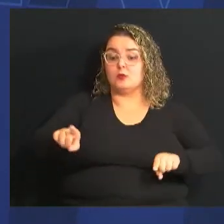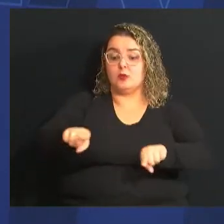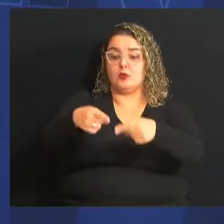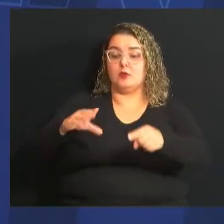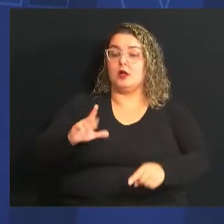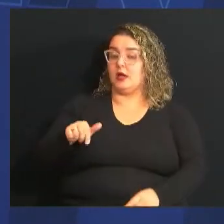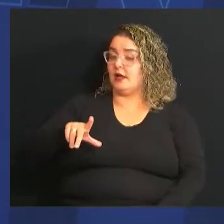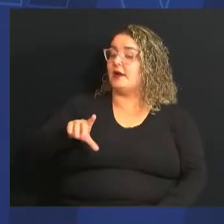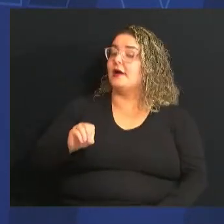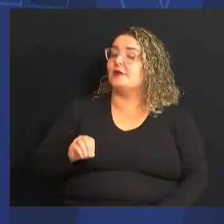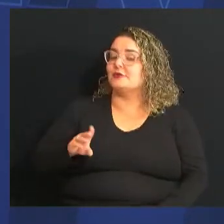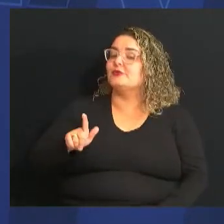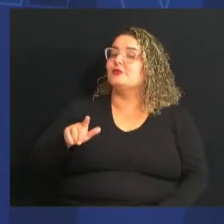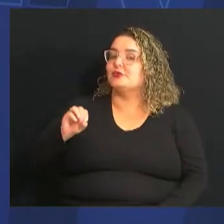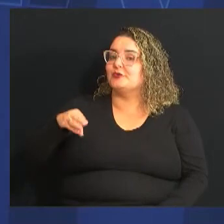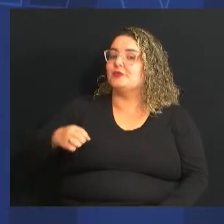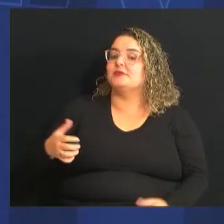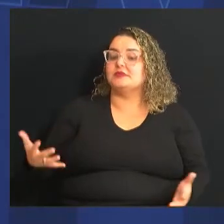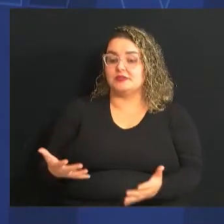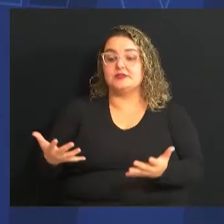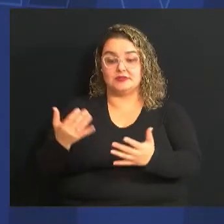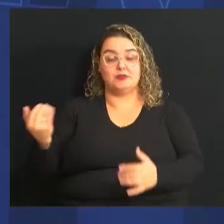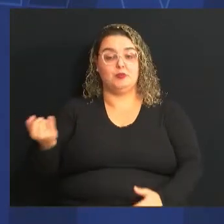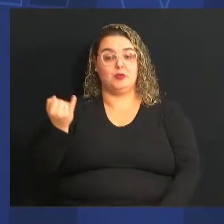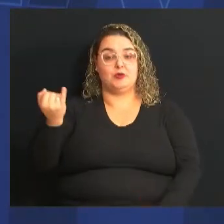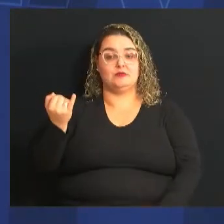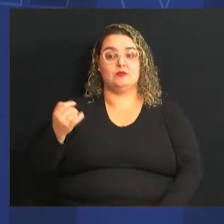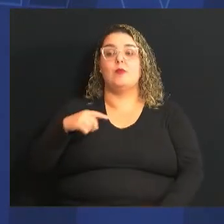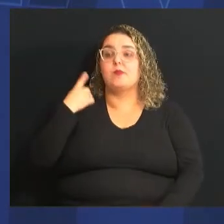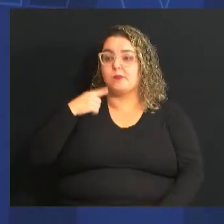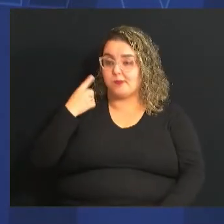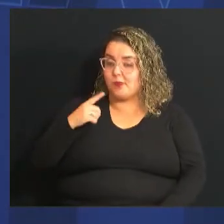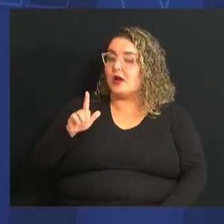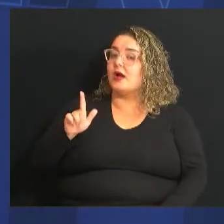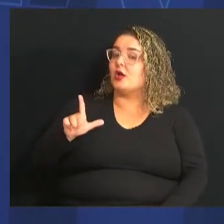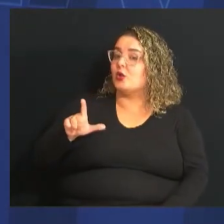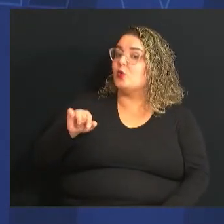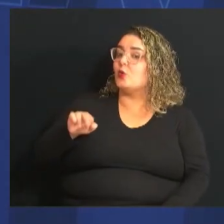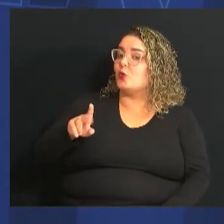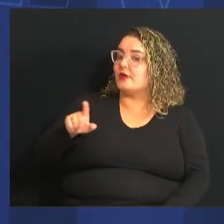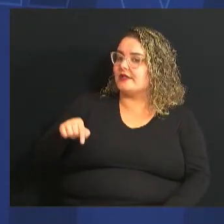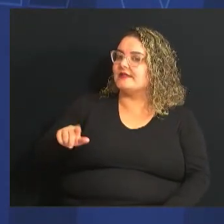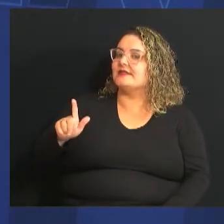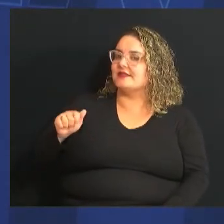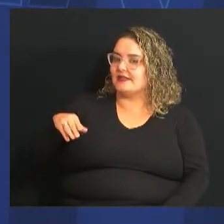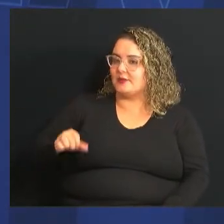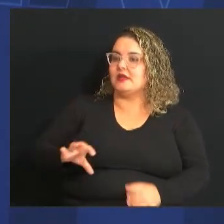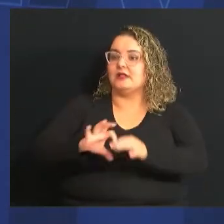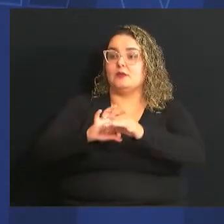todo o processo, o presidente Zé Carlos, que até começou todo o processo quando ele